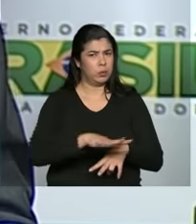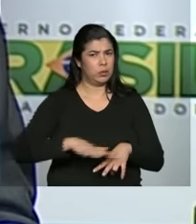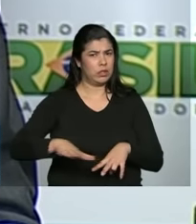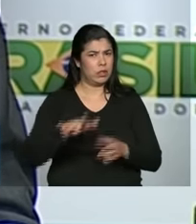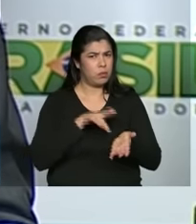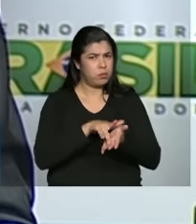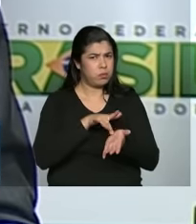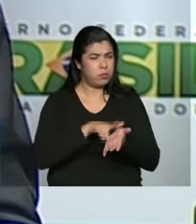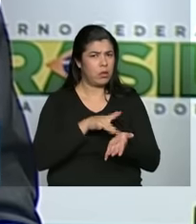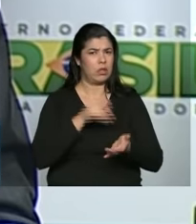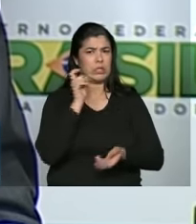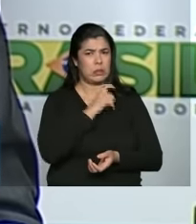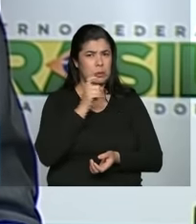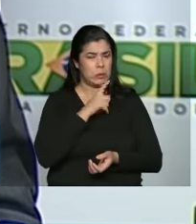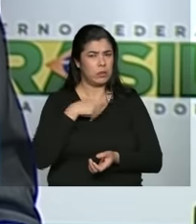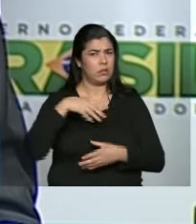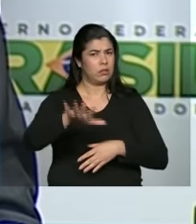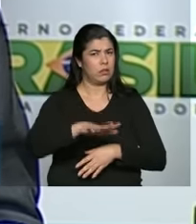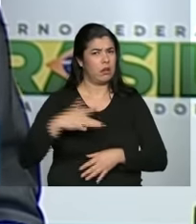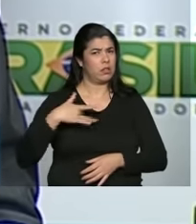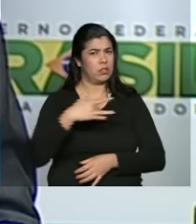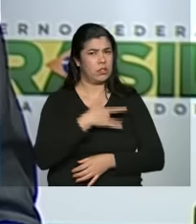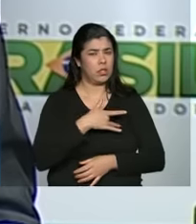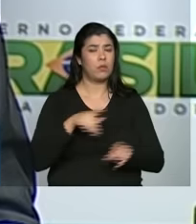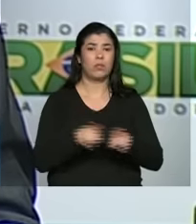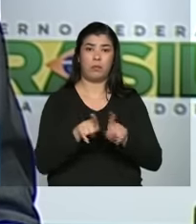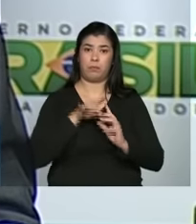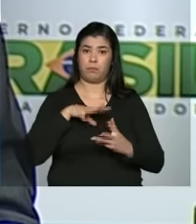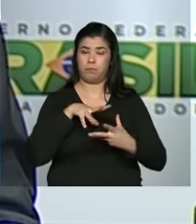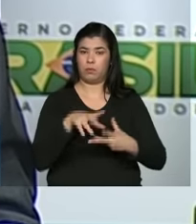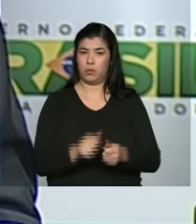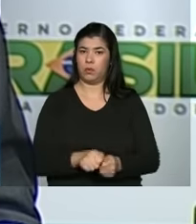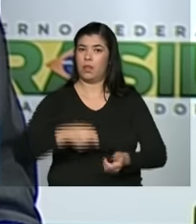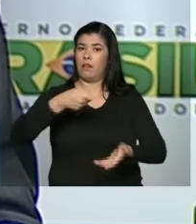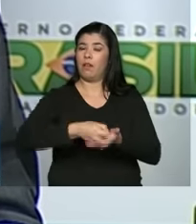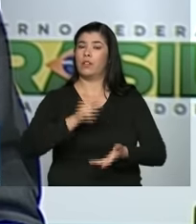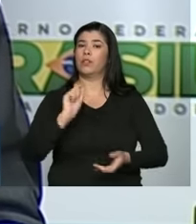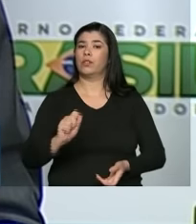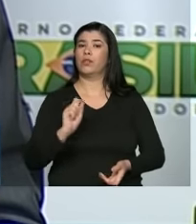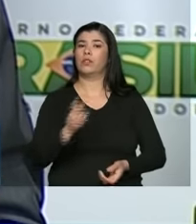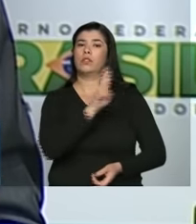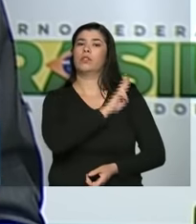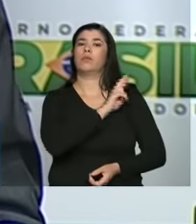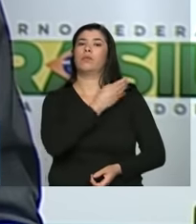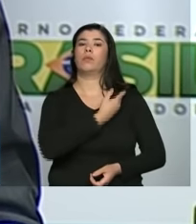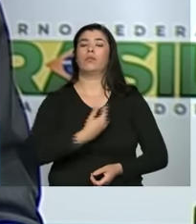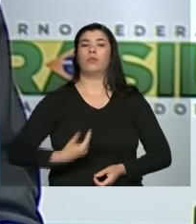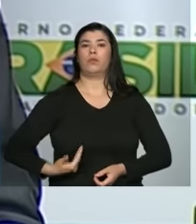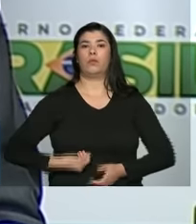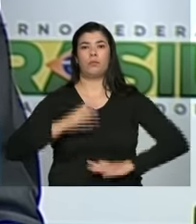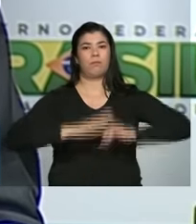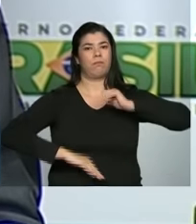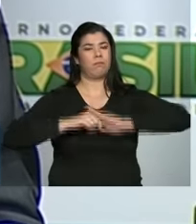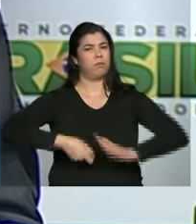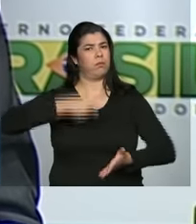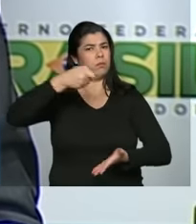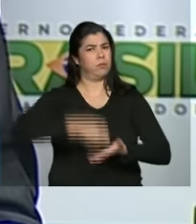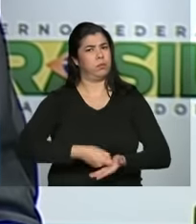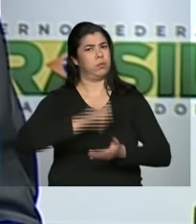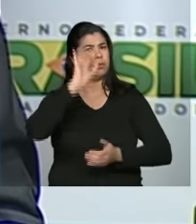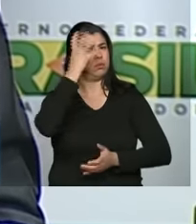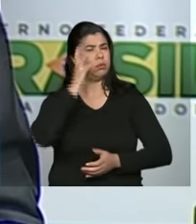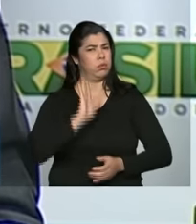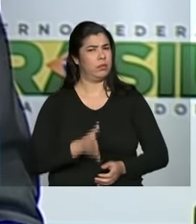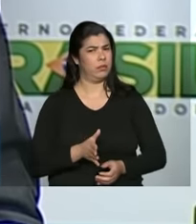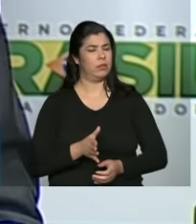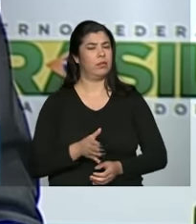não apenas no Brasil mas em todo o mundo exige também por parte das autoridades públicas uma ação mais firme mais decisiva